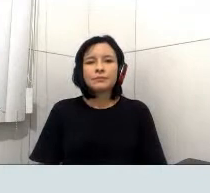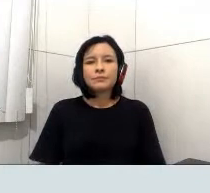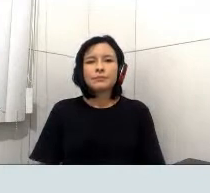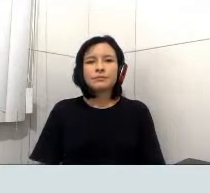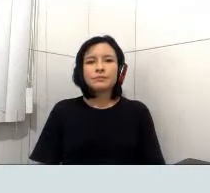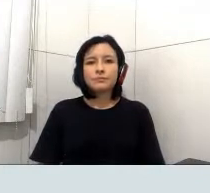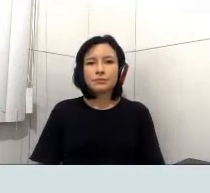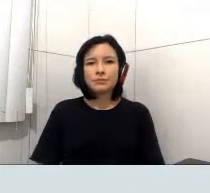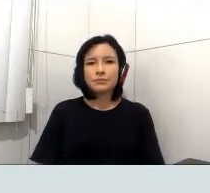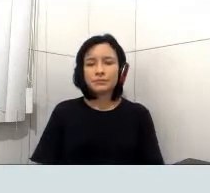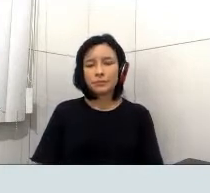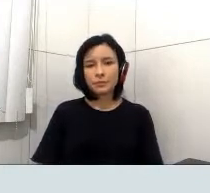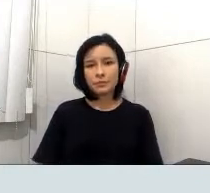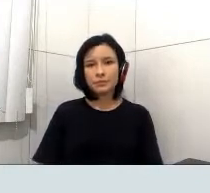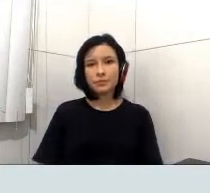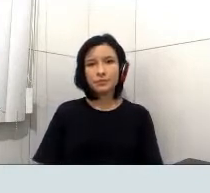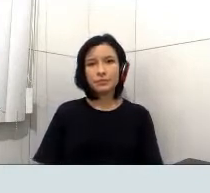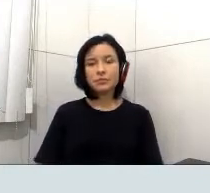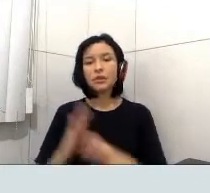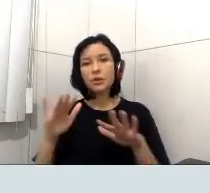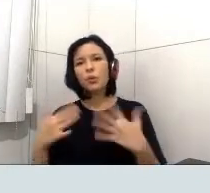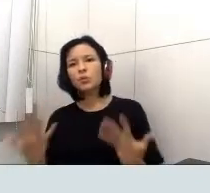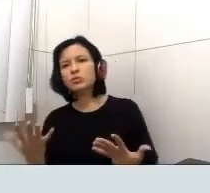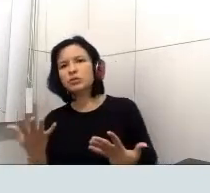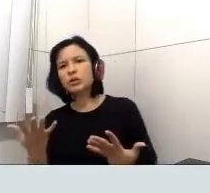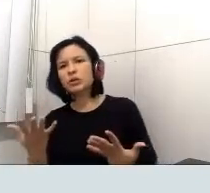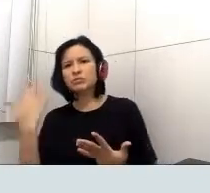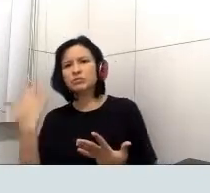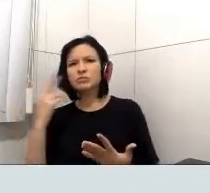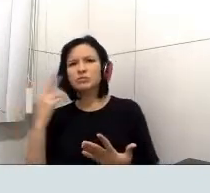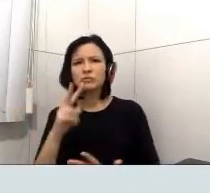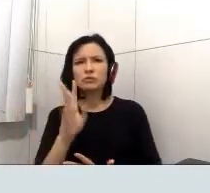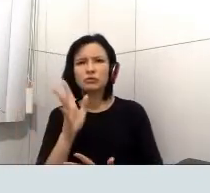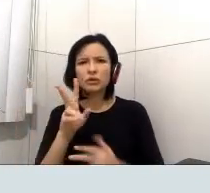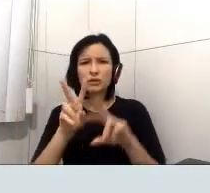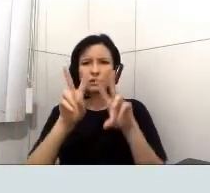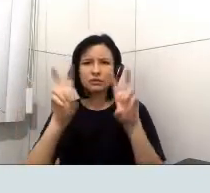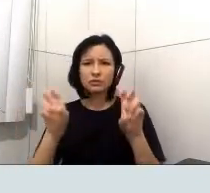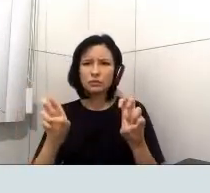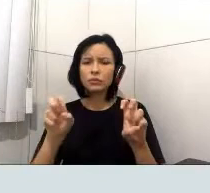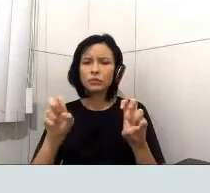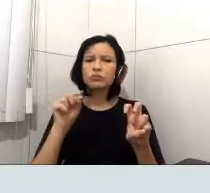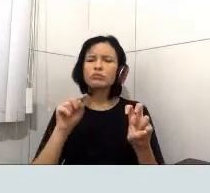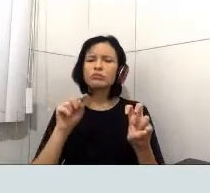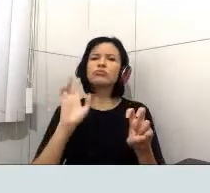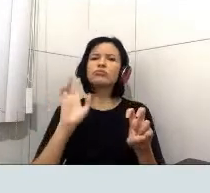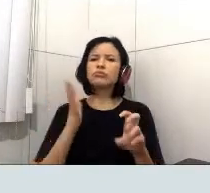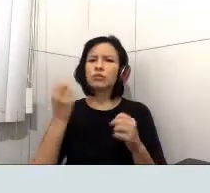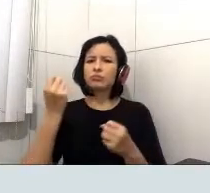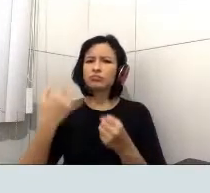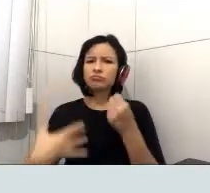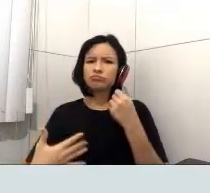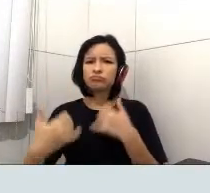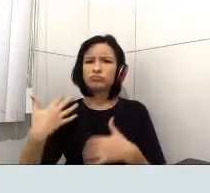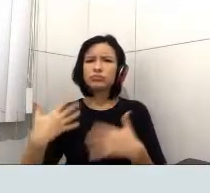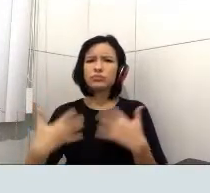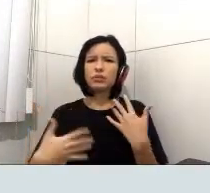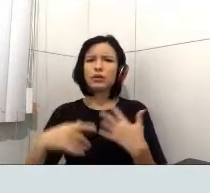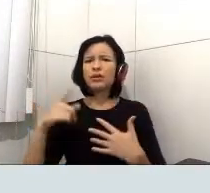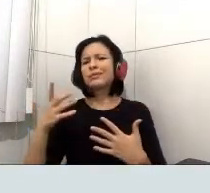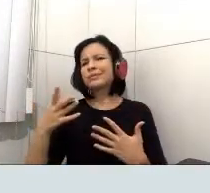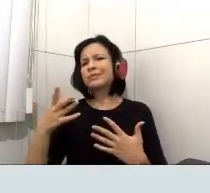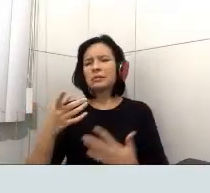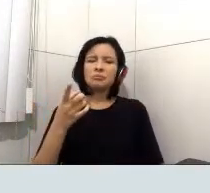Provavelmente não. Ouviram falar sobre porque isso é assunto dado no ensino fundamental, ensino